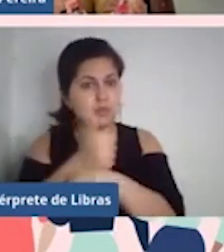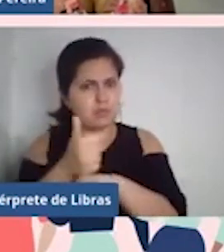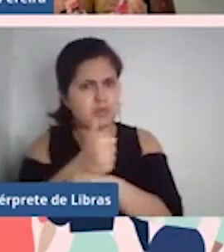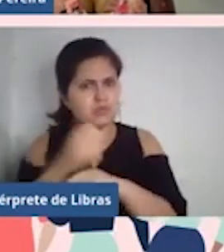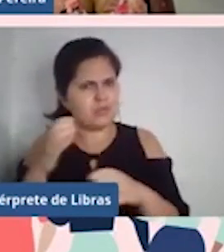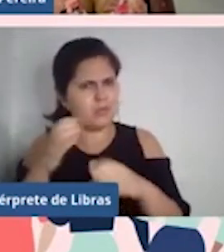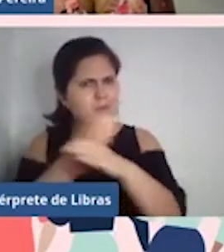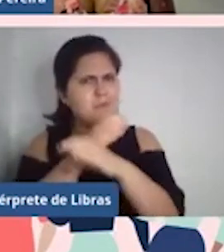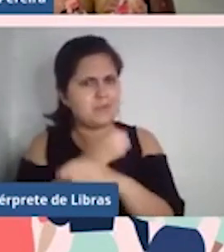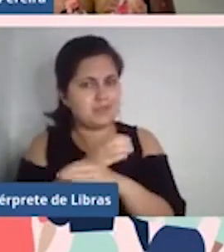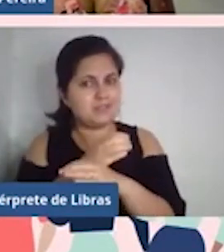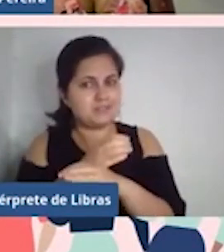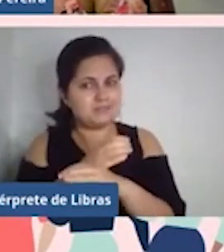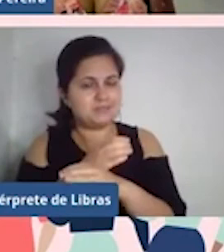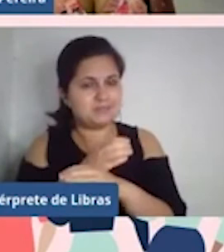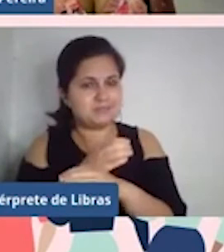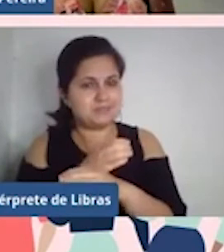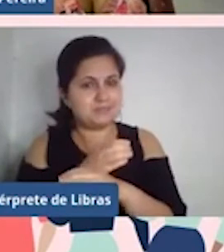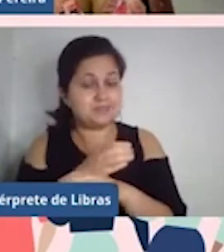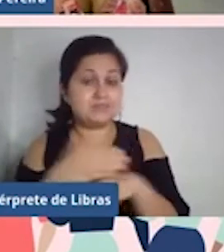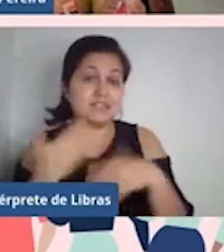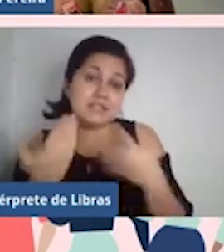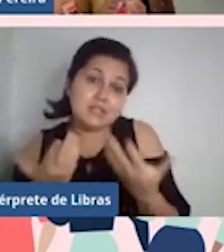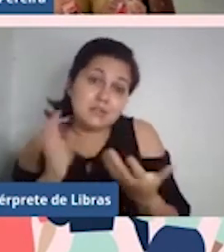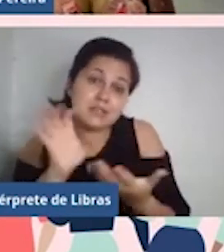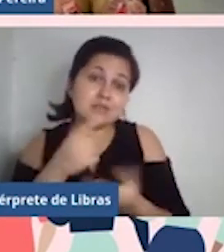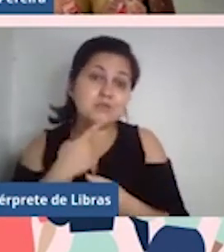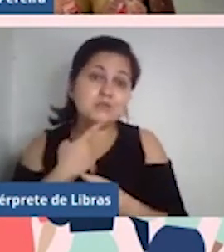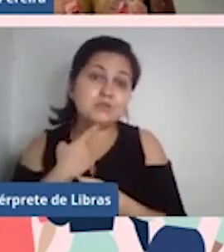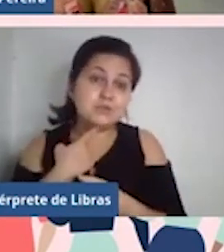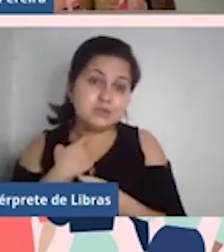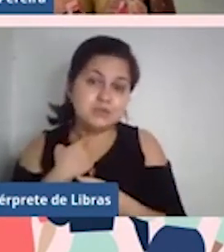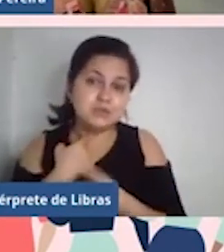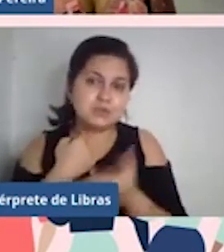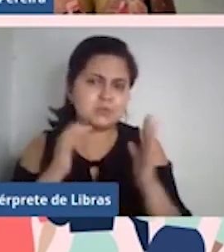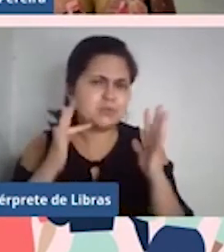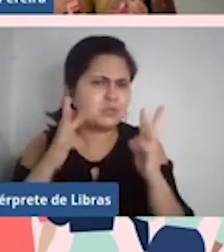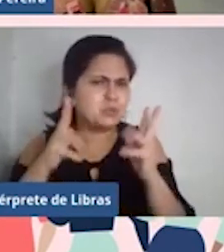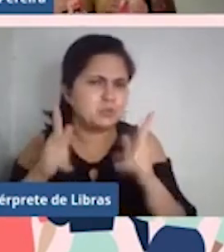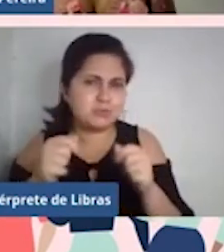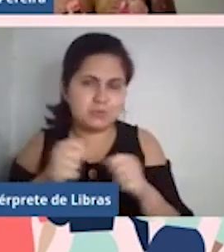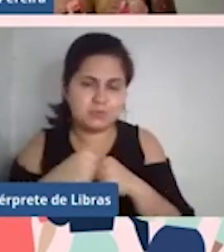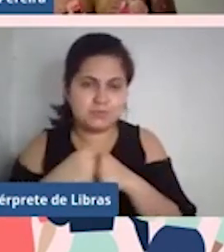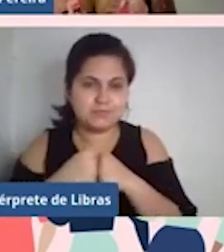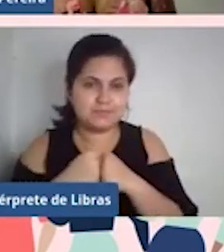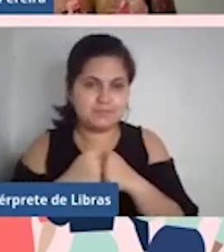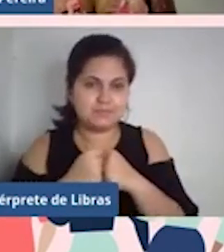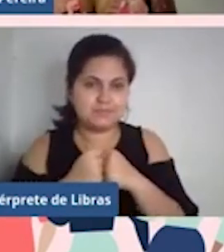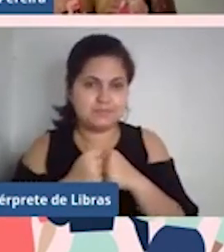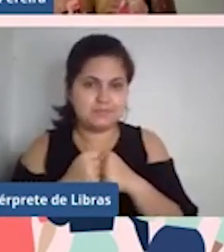completa. E é isso que eu desejo para todos.